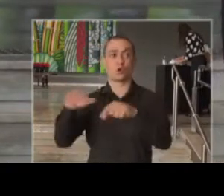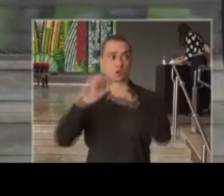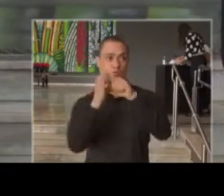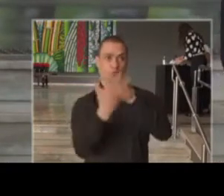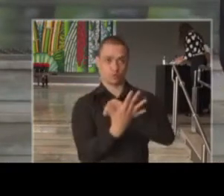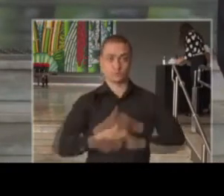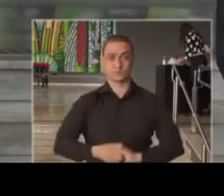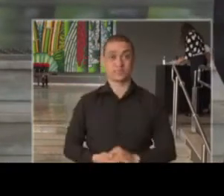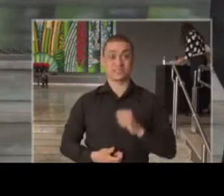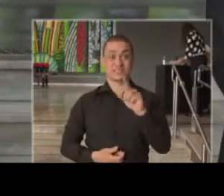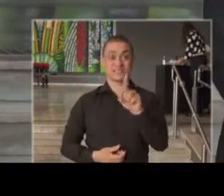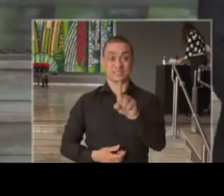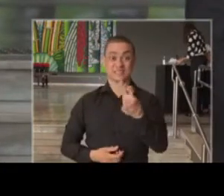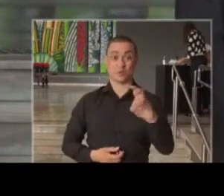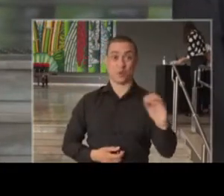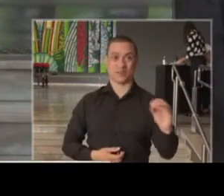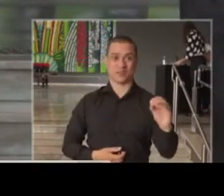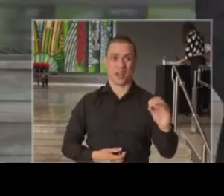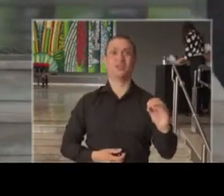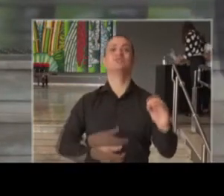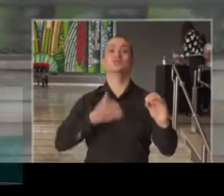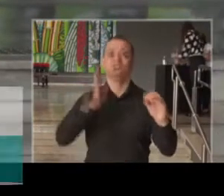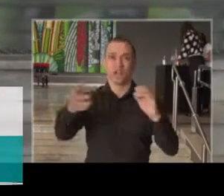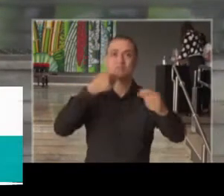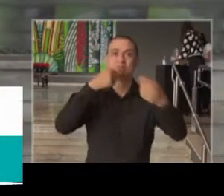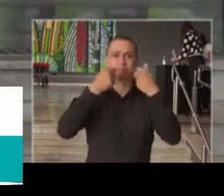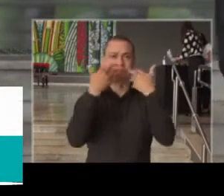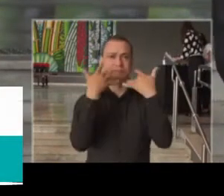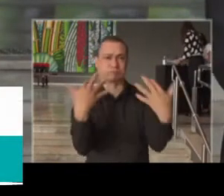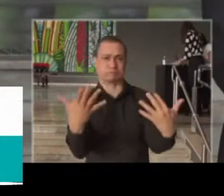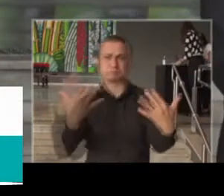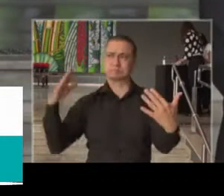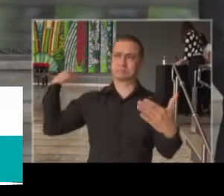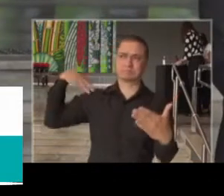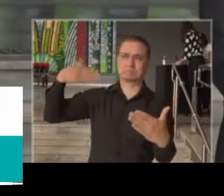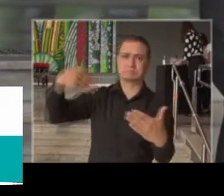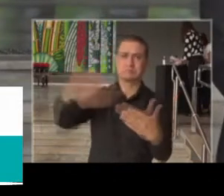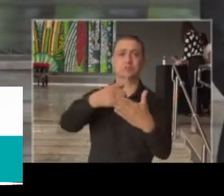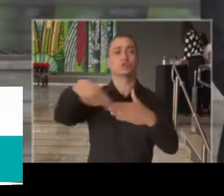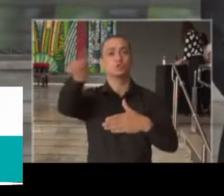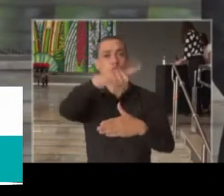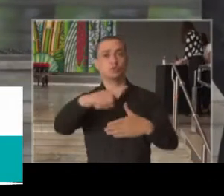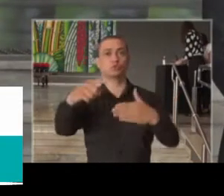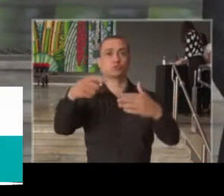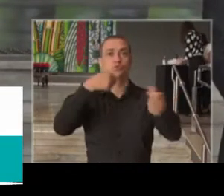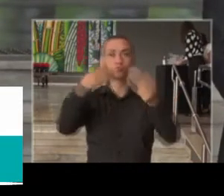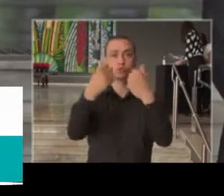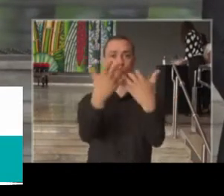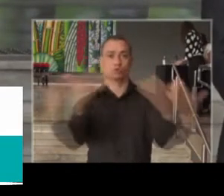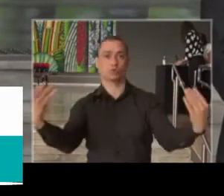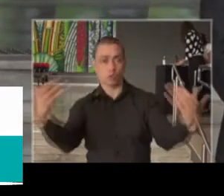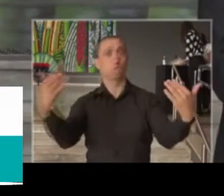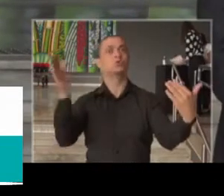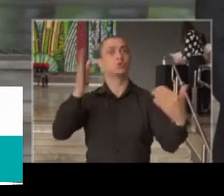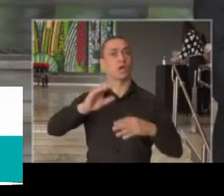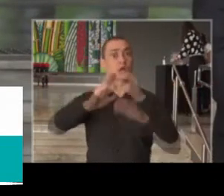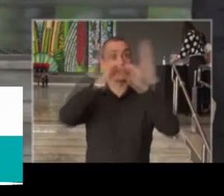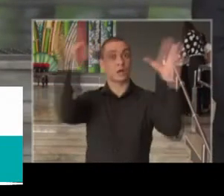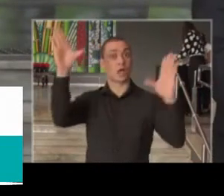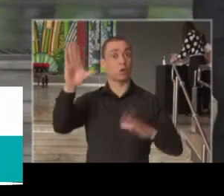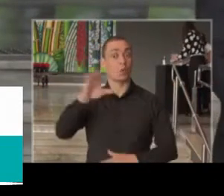Covid-19. 150 coletivas realizadas aqui com jornalistas, com absoluta transparência